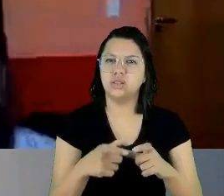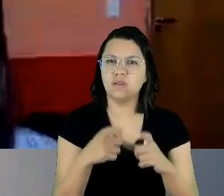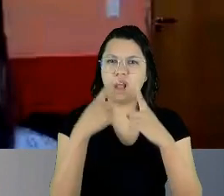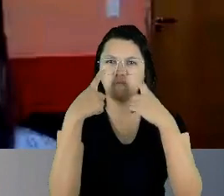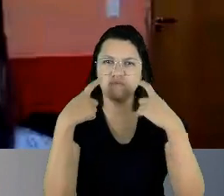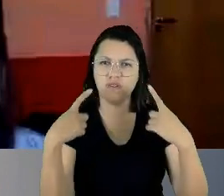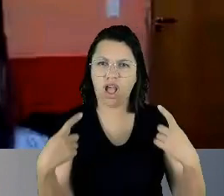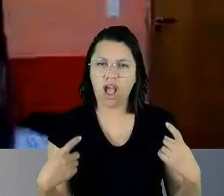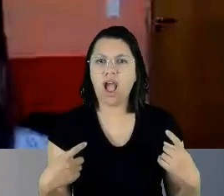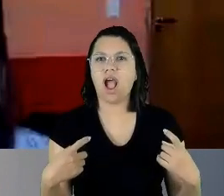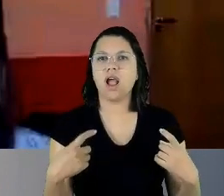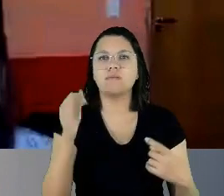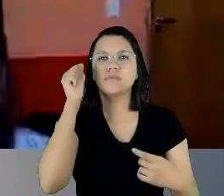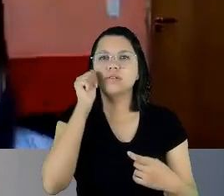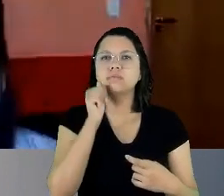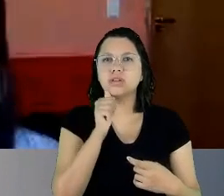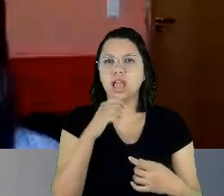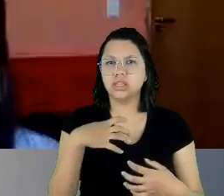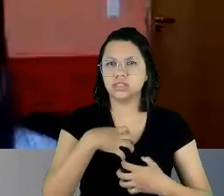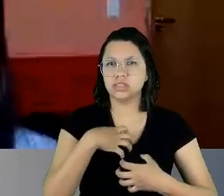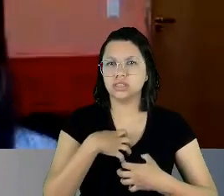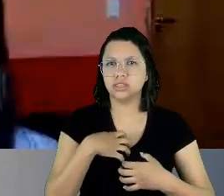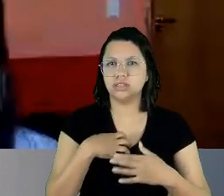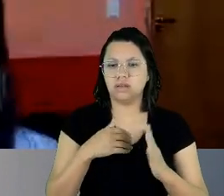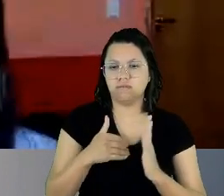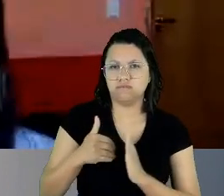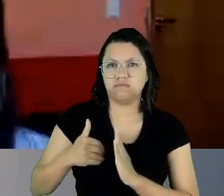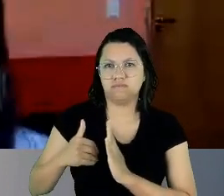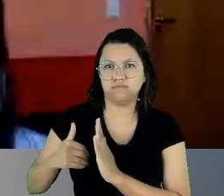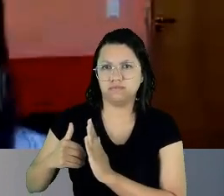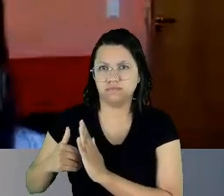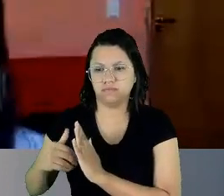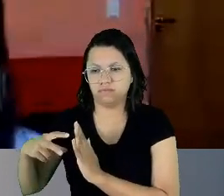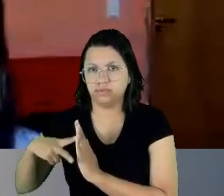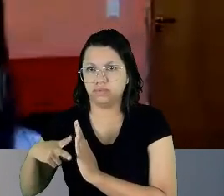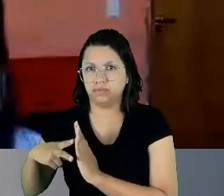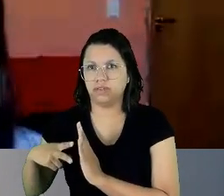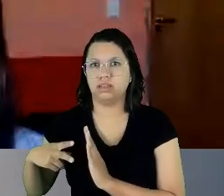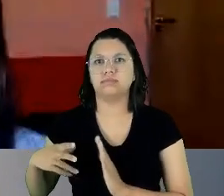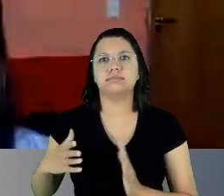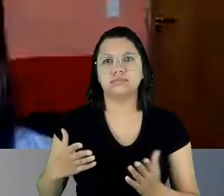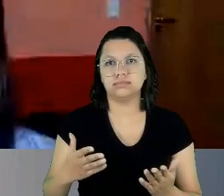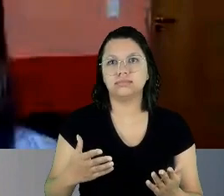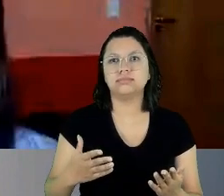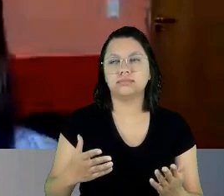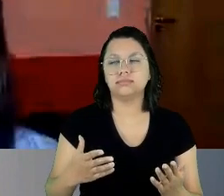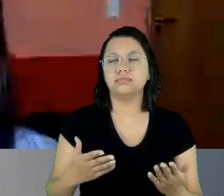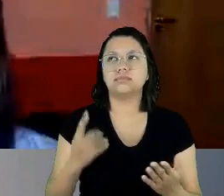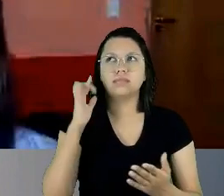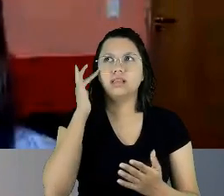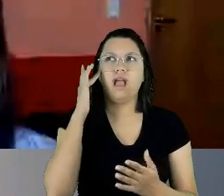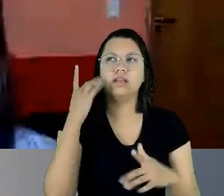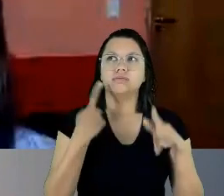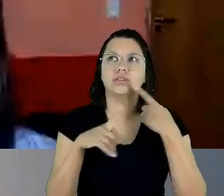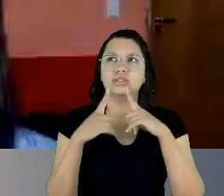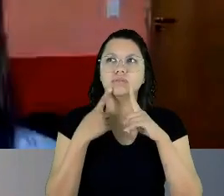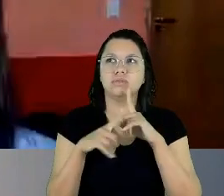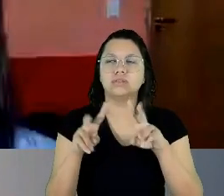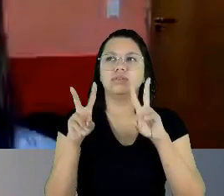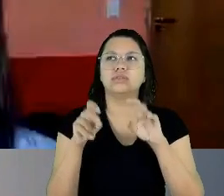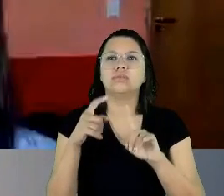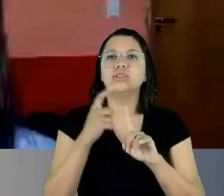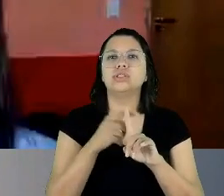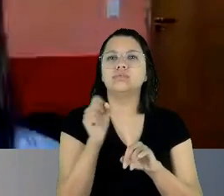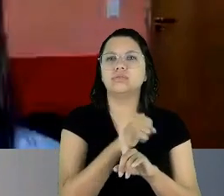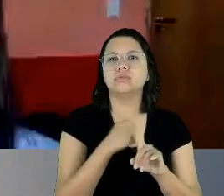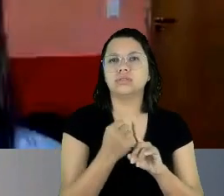de agressor para que as mulheres fiquem cada vez mais no ambiente privado, como você bem disse, né, doutora? Então, eu acho que a discussão ela é sobre o